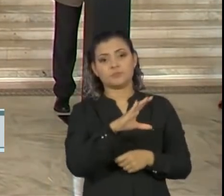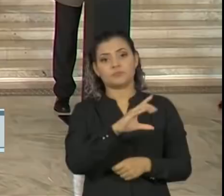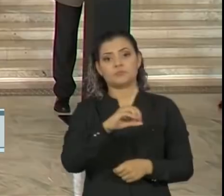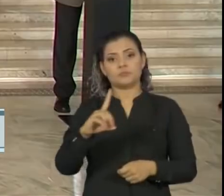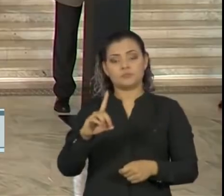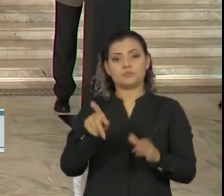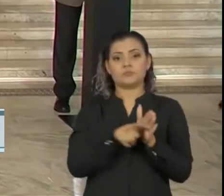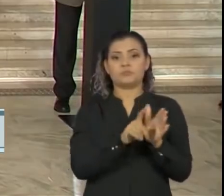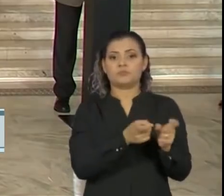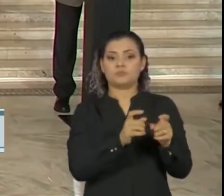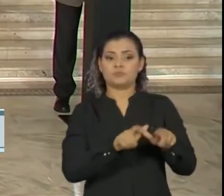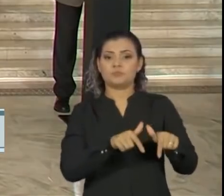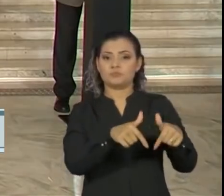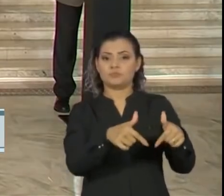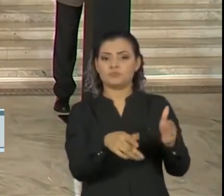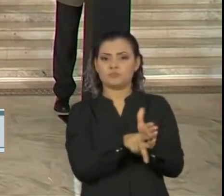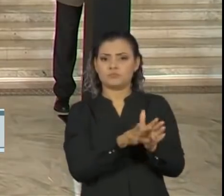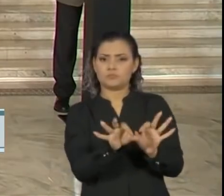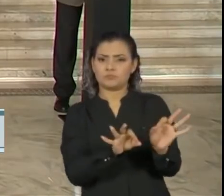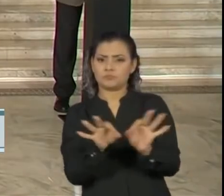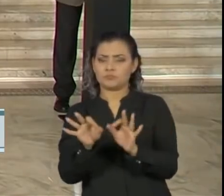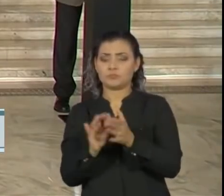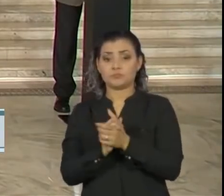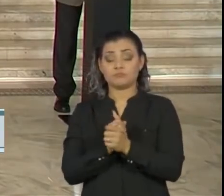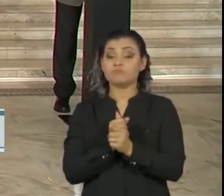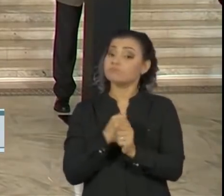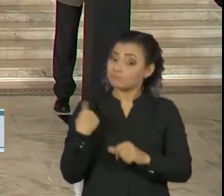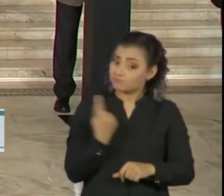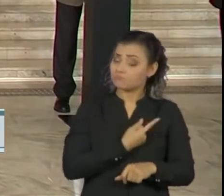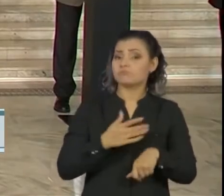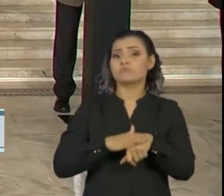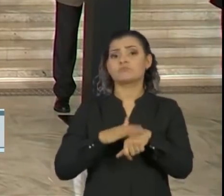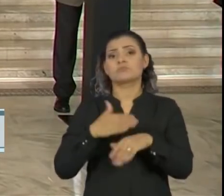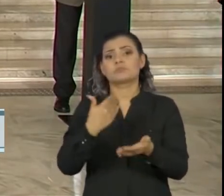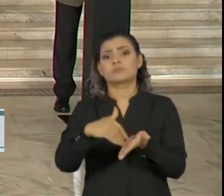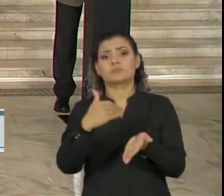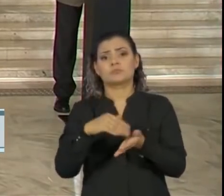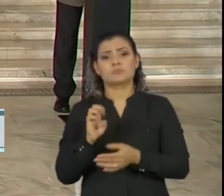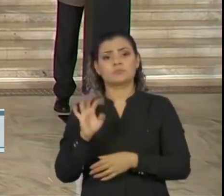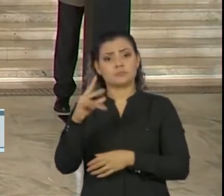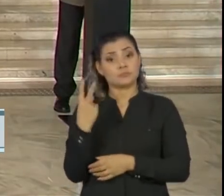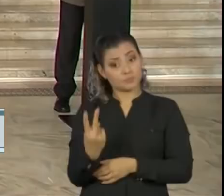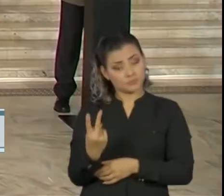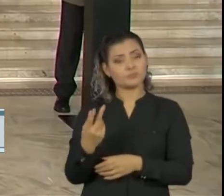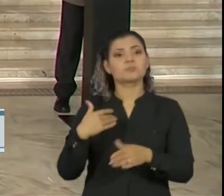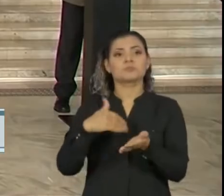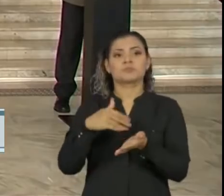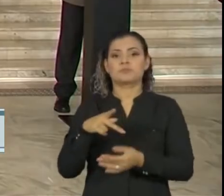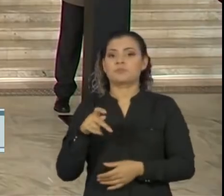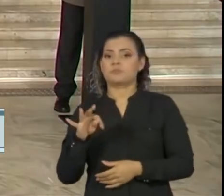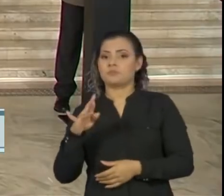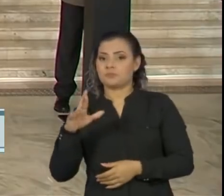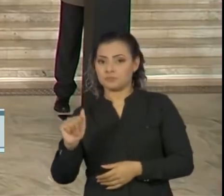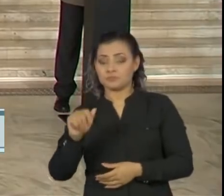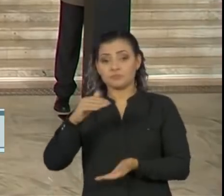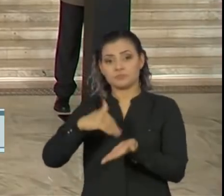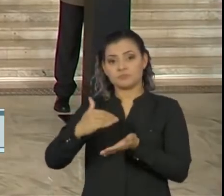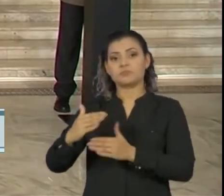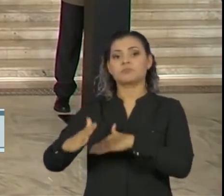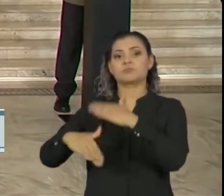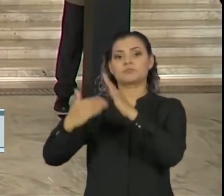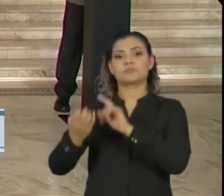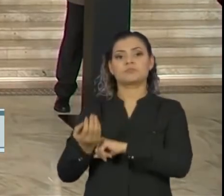coordenador executivo. Também estarão aqui 2 secretários de Estado. A secretária Patrícia Ellen, que é